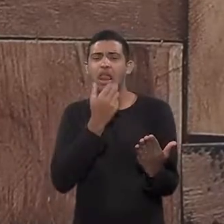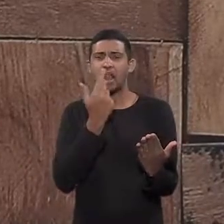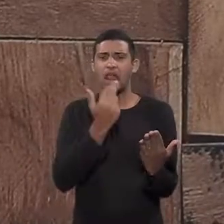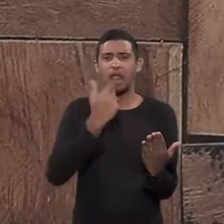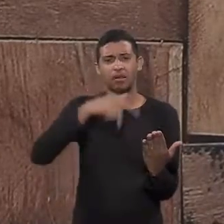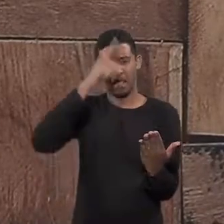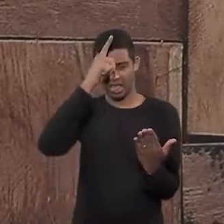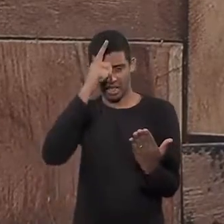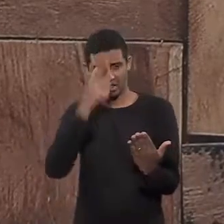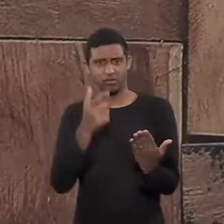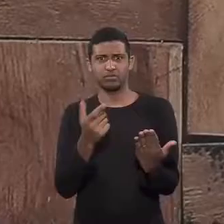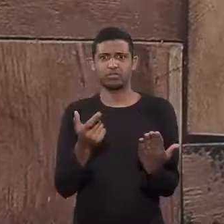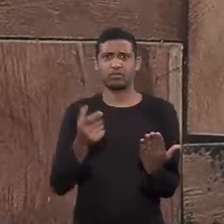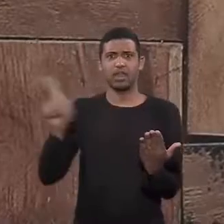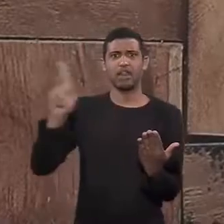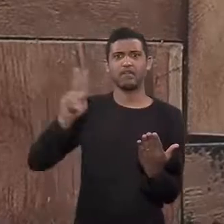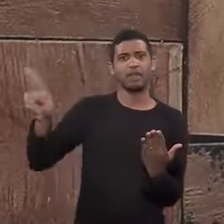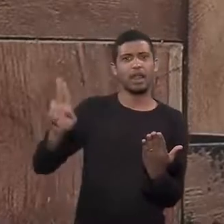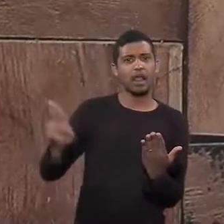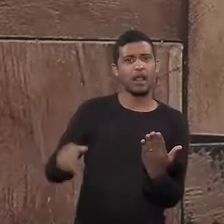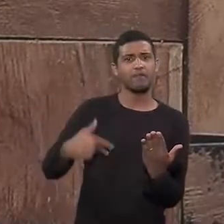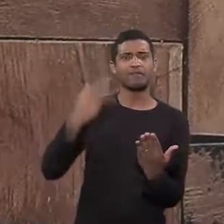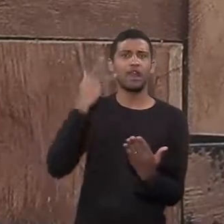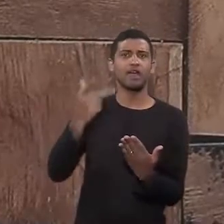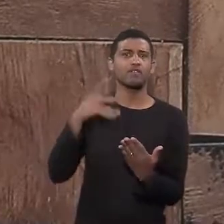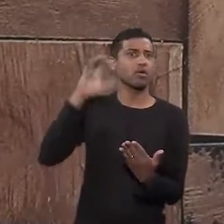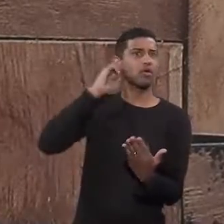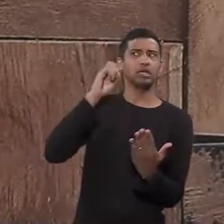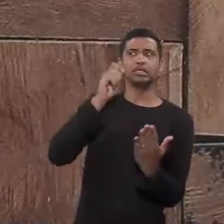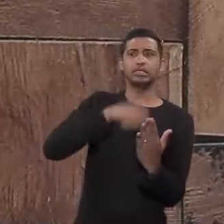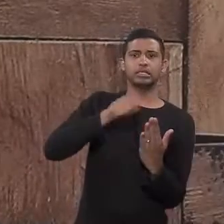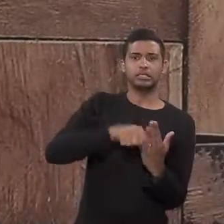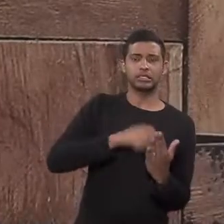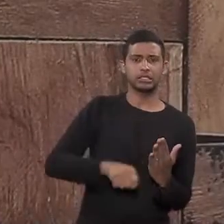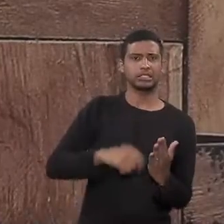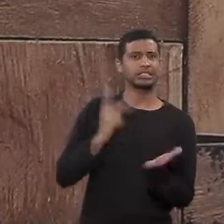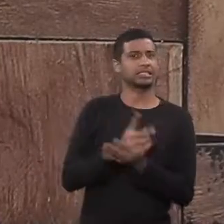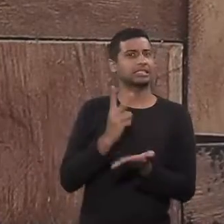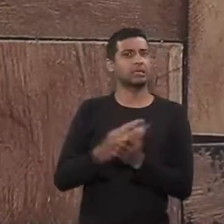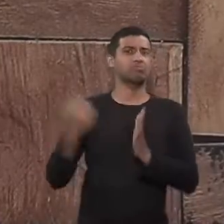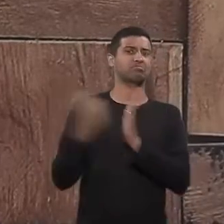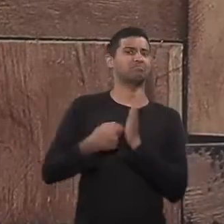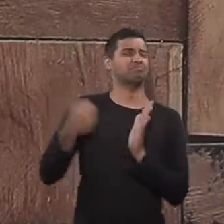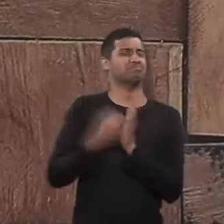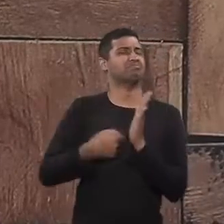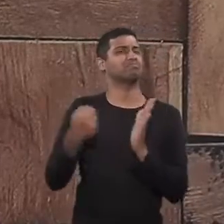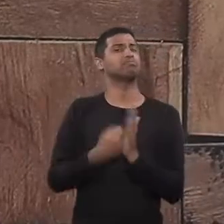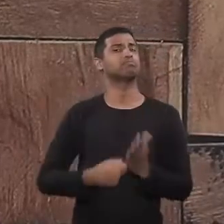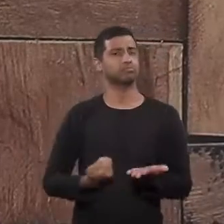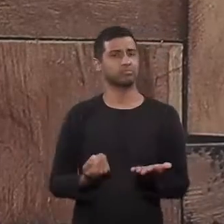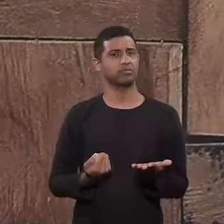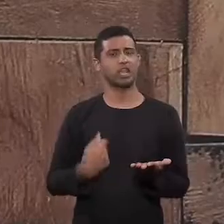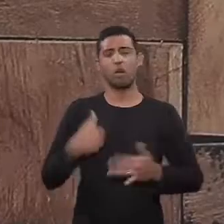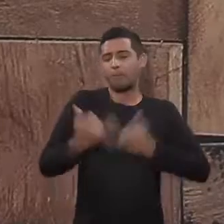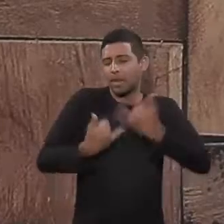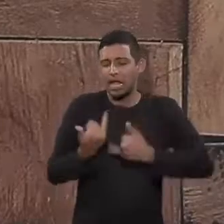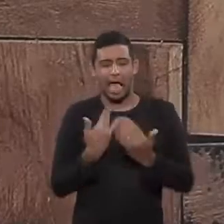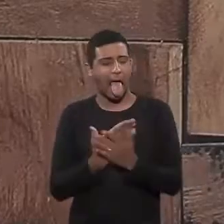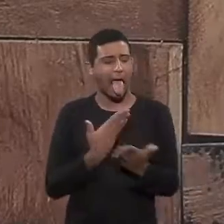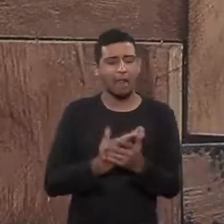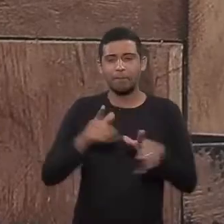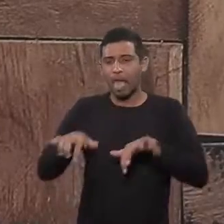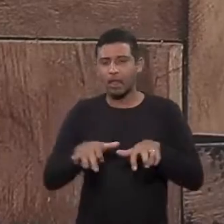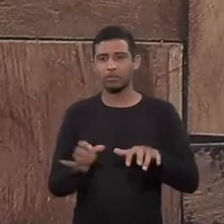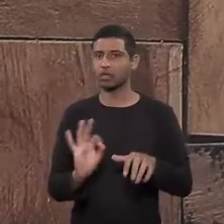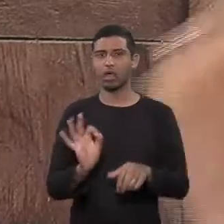fazia ditados, solfejos, coisa de gente grande. Então, meu ensino sempre foi muito rígido, muito. Eu nunca brinquei de